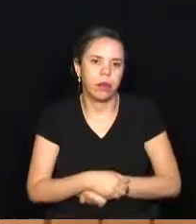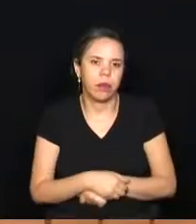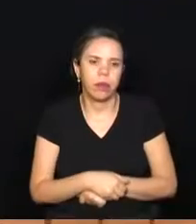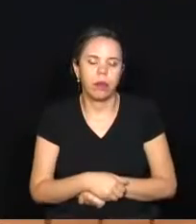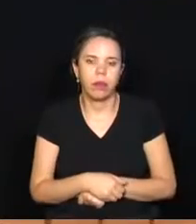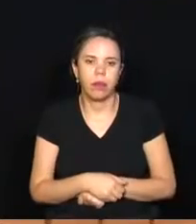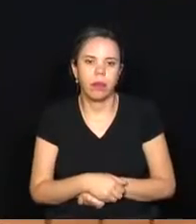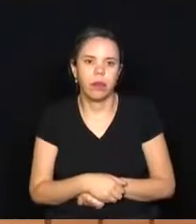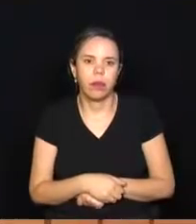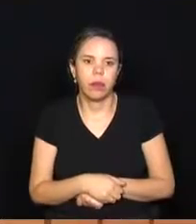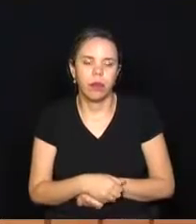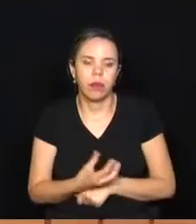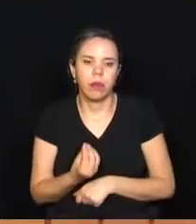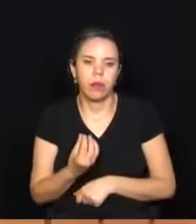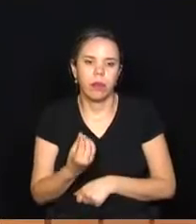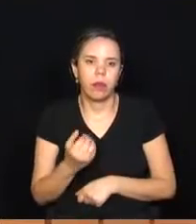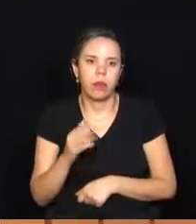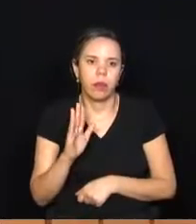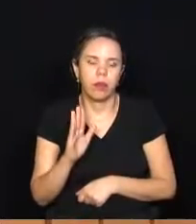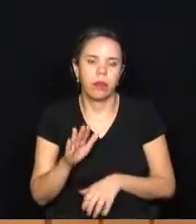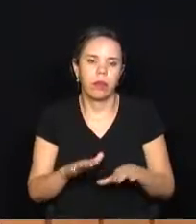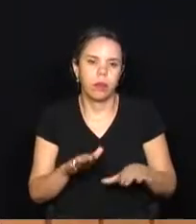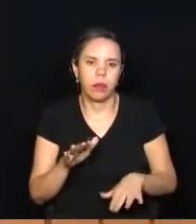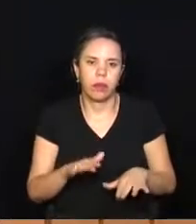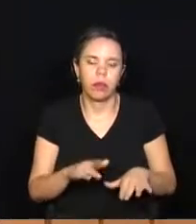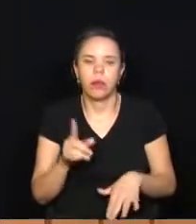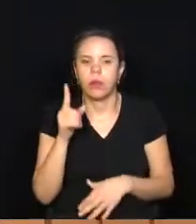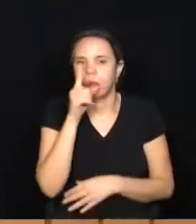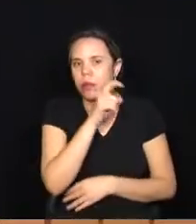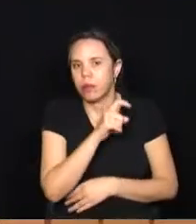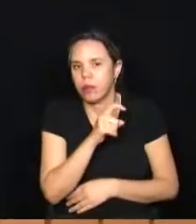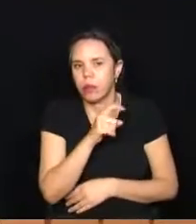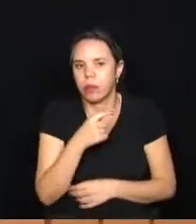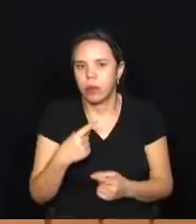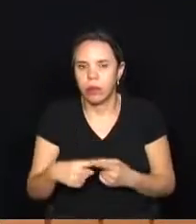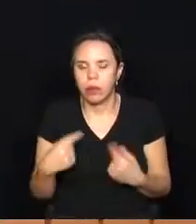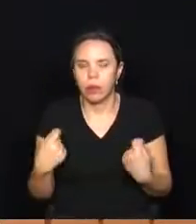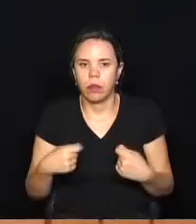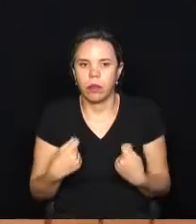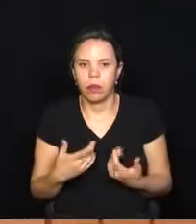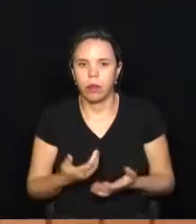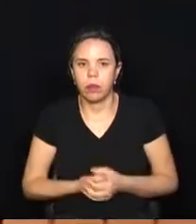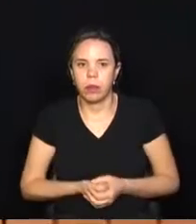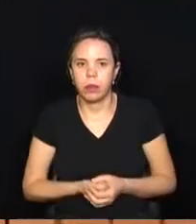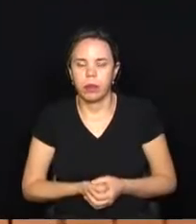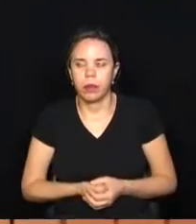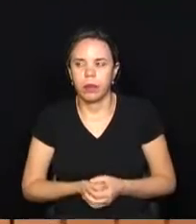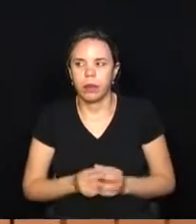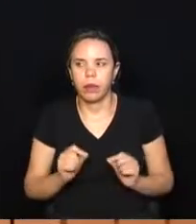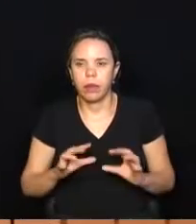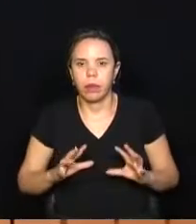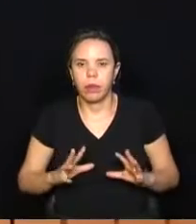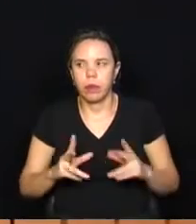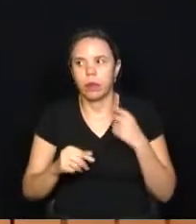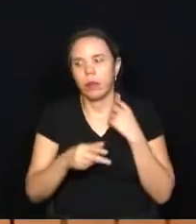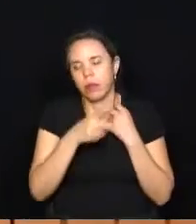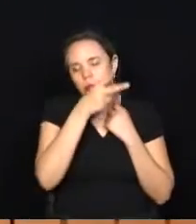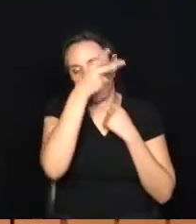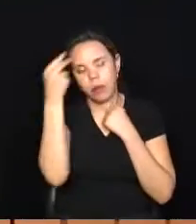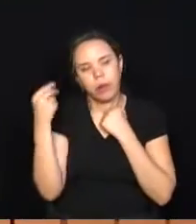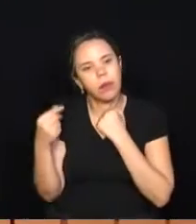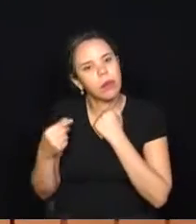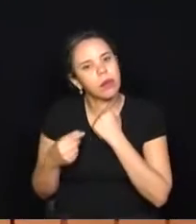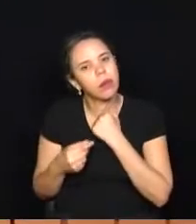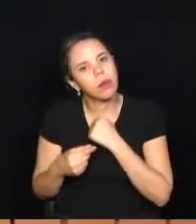né? Muito. Então, é difícil e nós precisamos que a prefeitura,